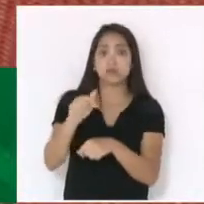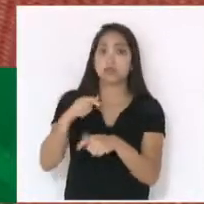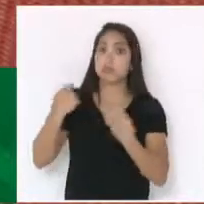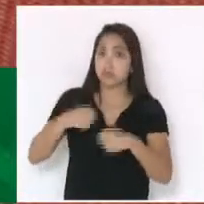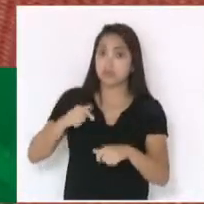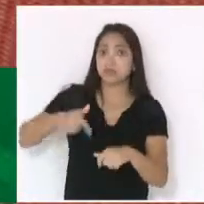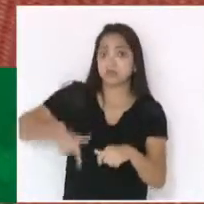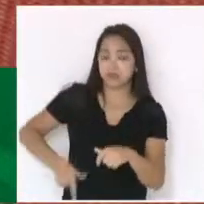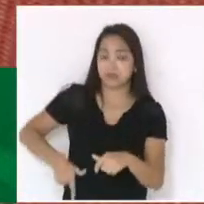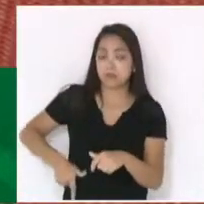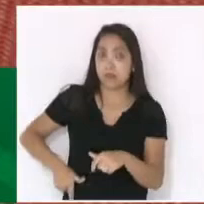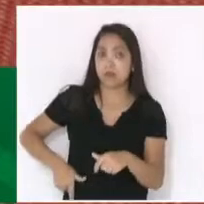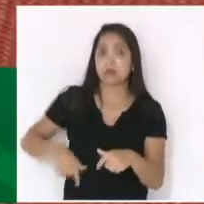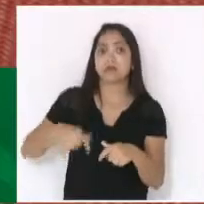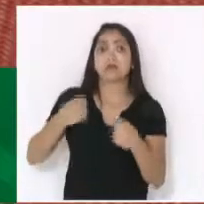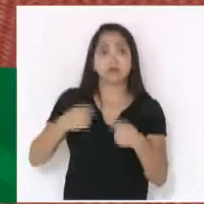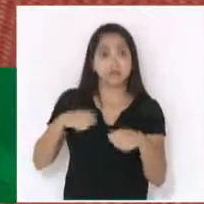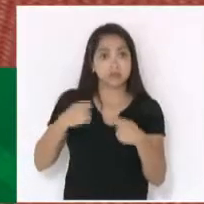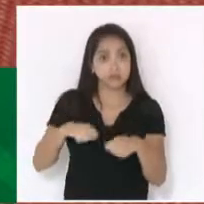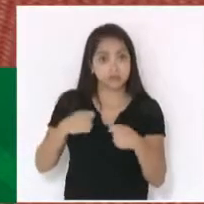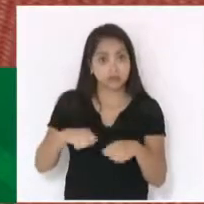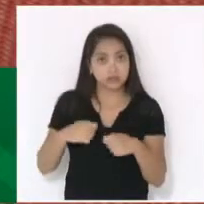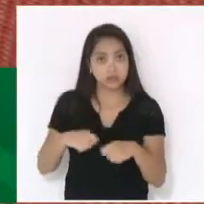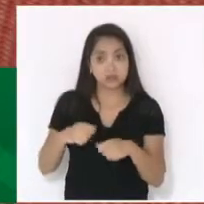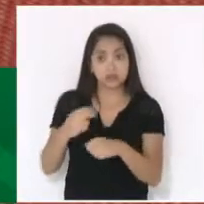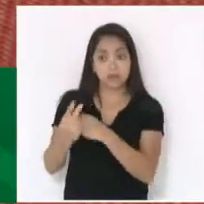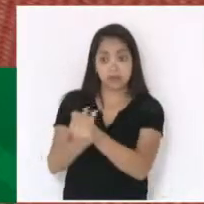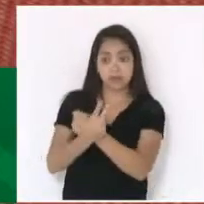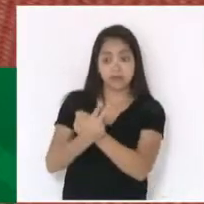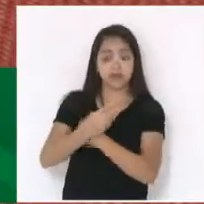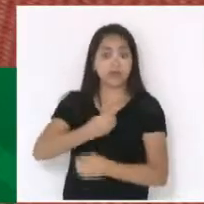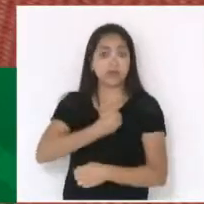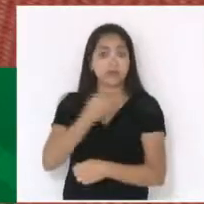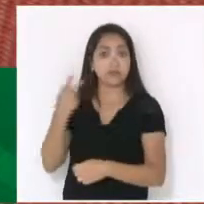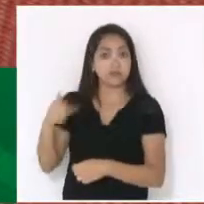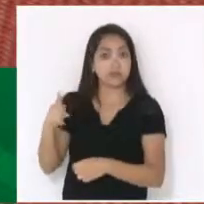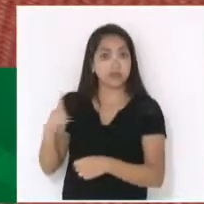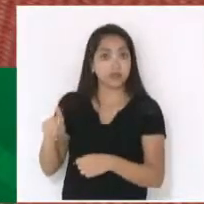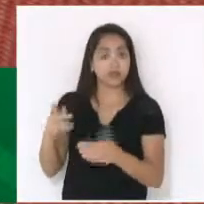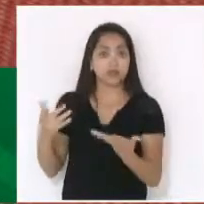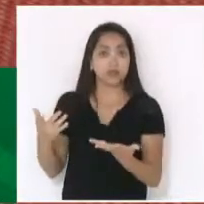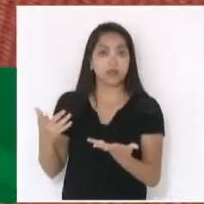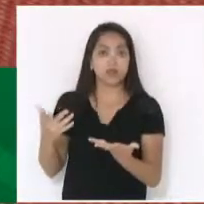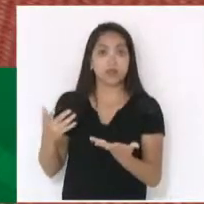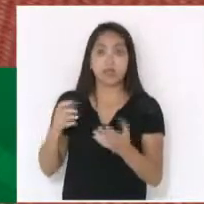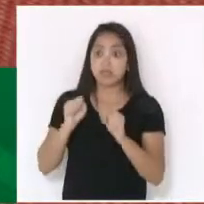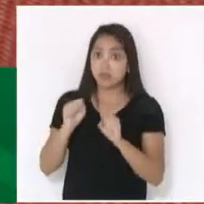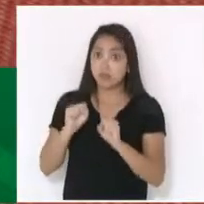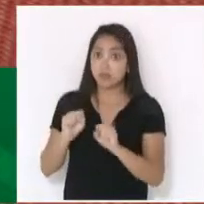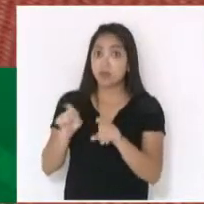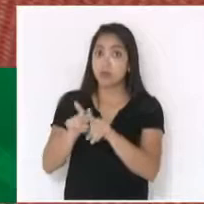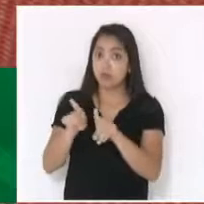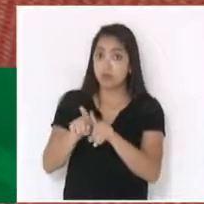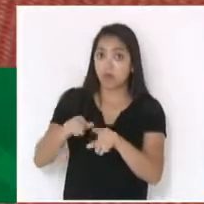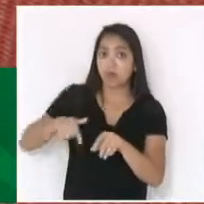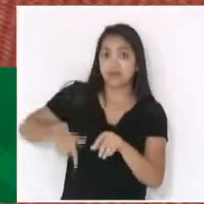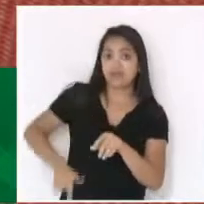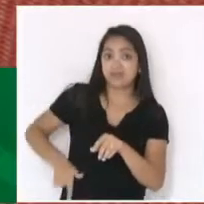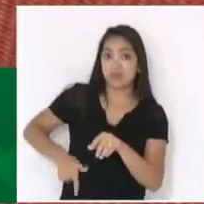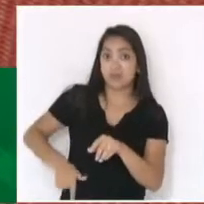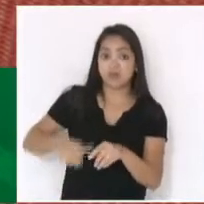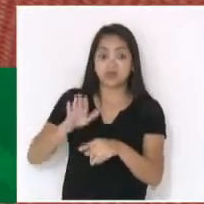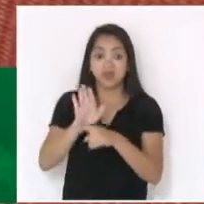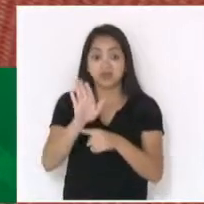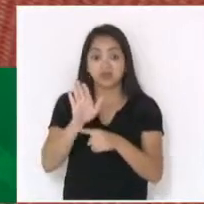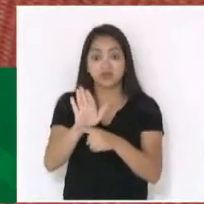ele tem que andar armado defesa própria e ele tem defesa própria ele pode ajudar porque ele pode polícia